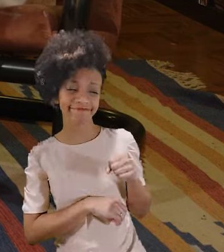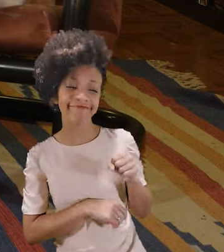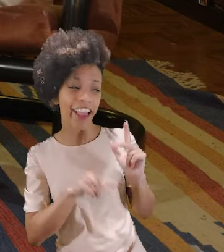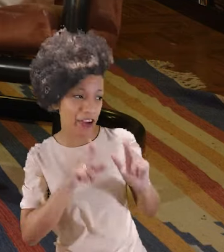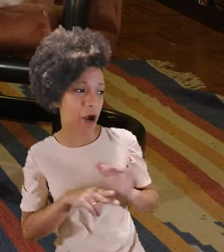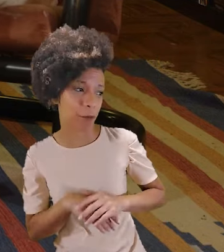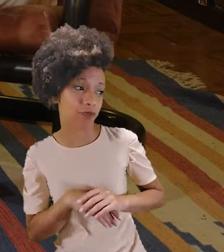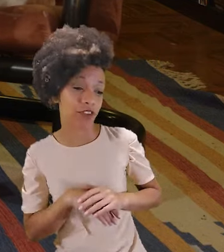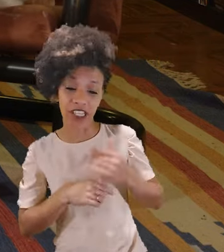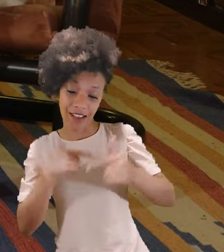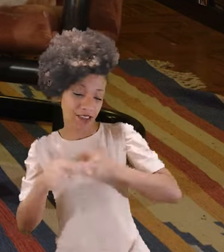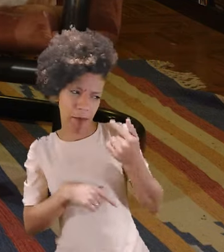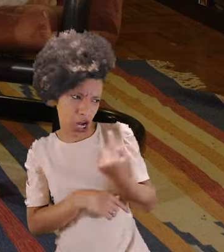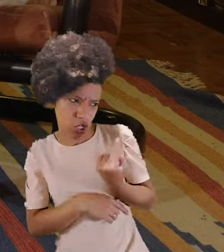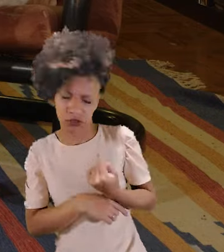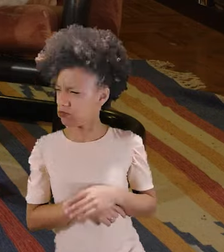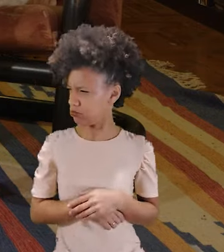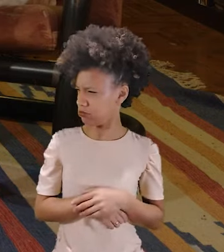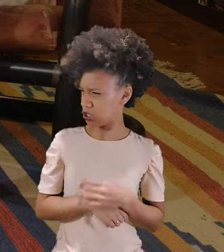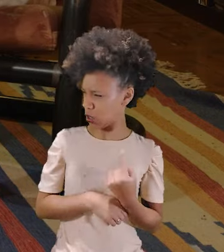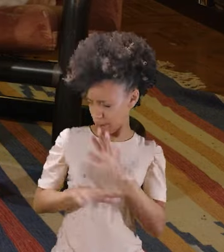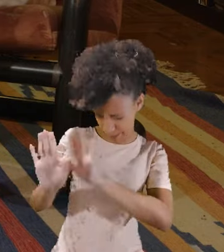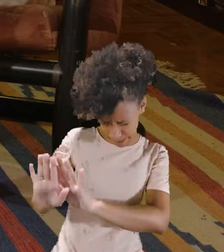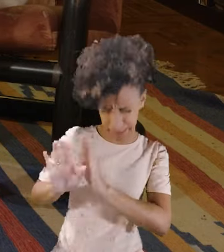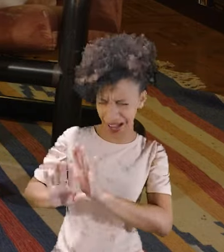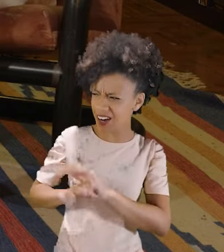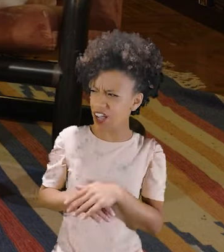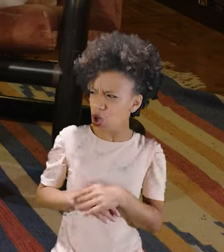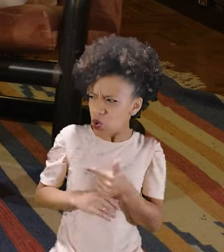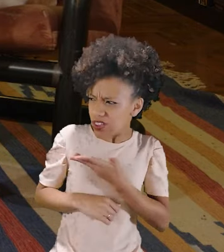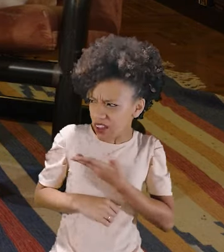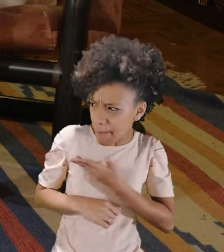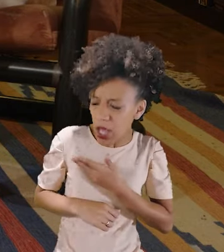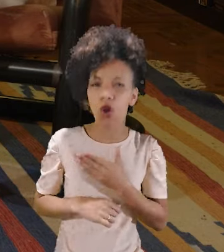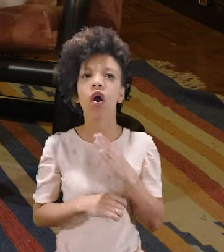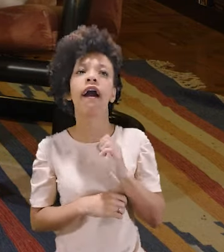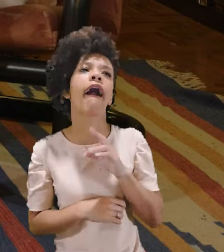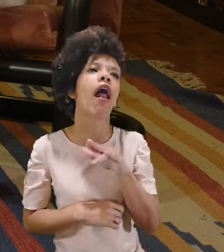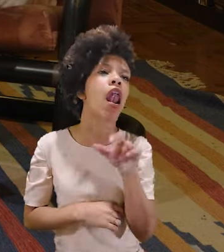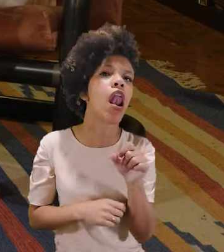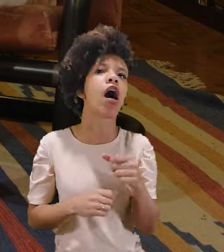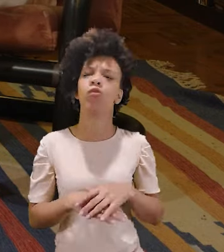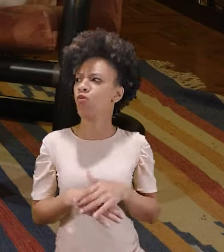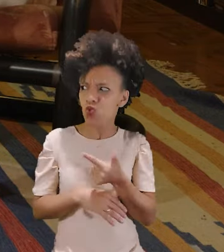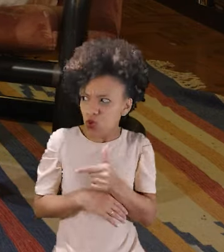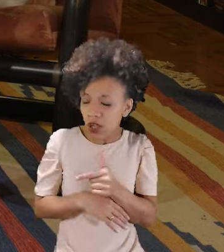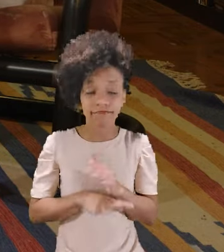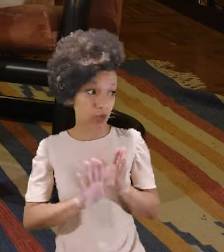bom para começar você trabalha sozinho então sozinho sozinho não tem um brother que se Calam